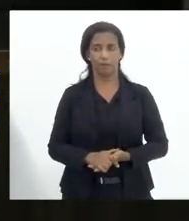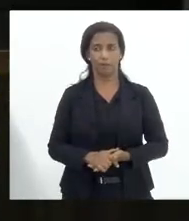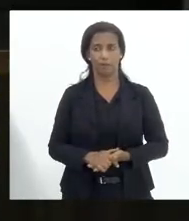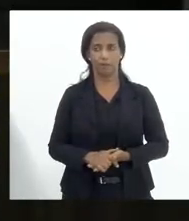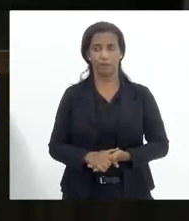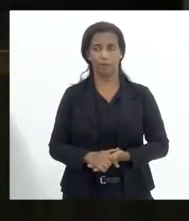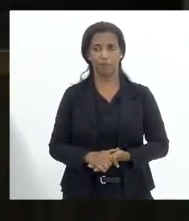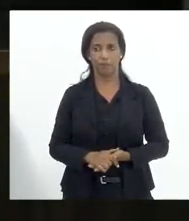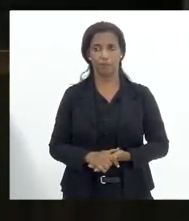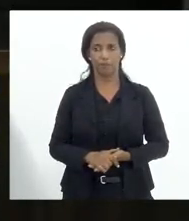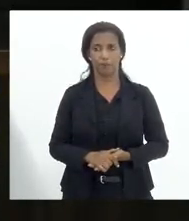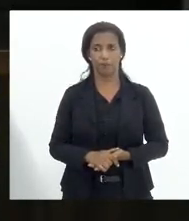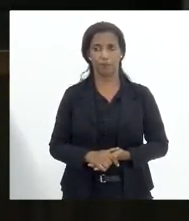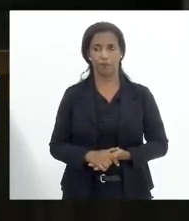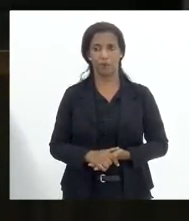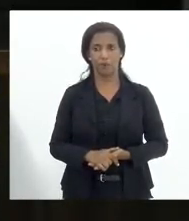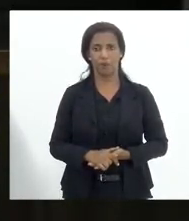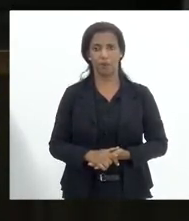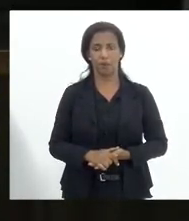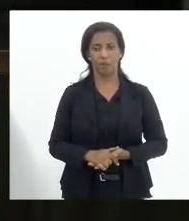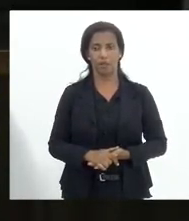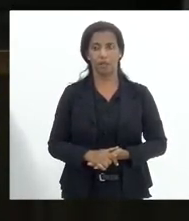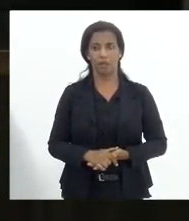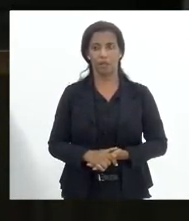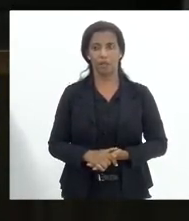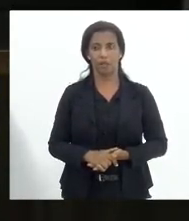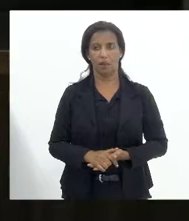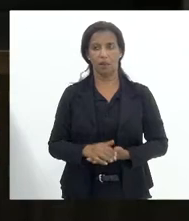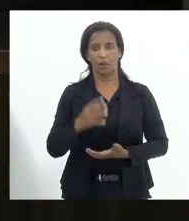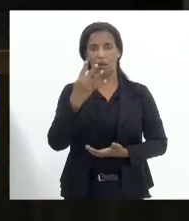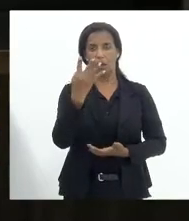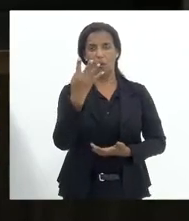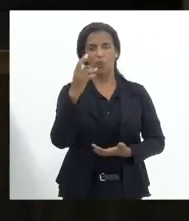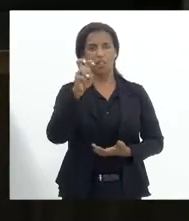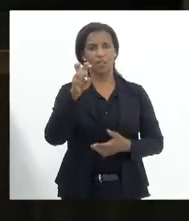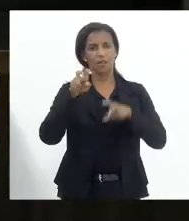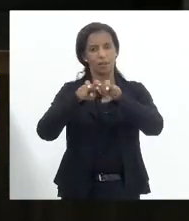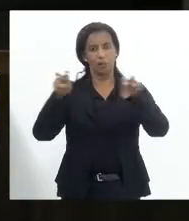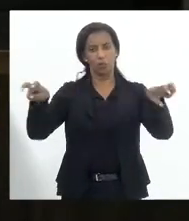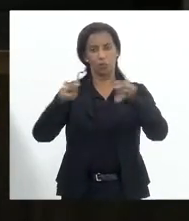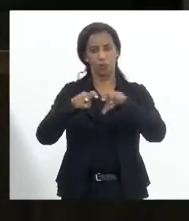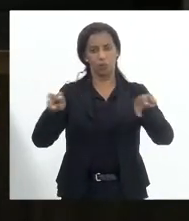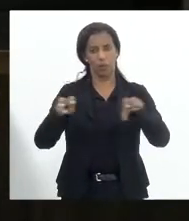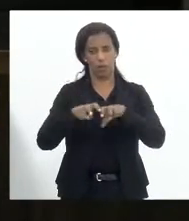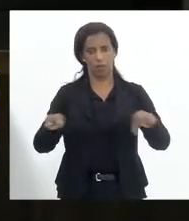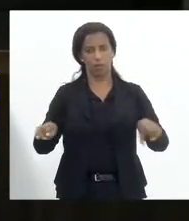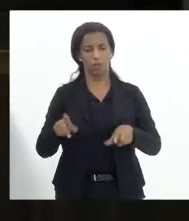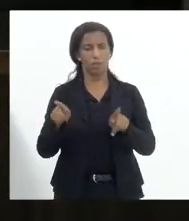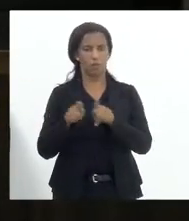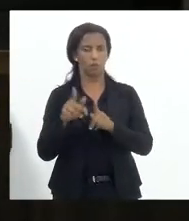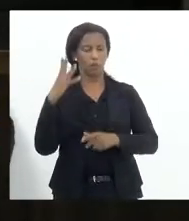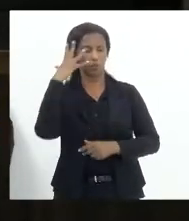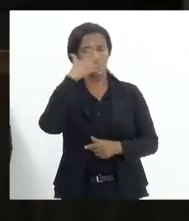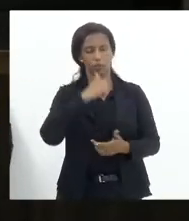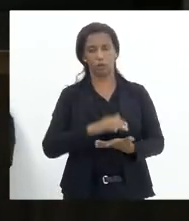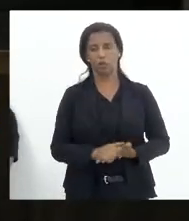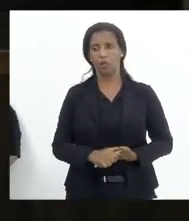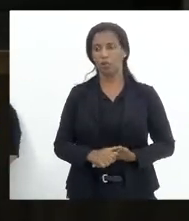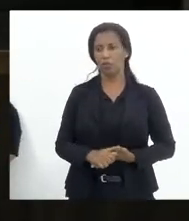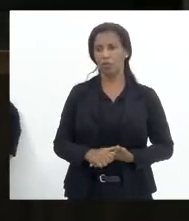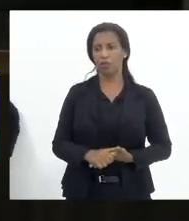muito bacana tem Salvo engano torno de 40 50 lugares muito muito muito bonita